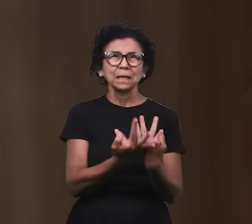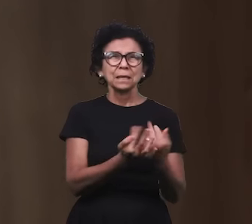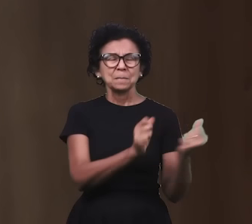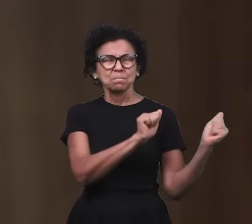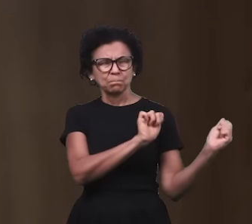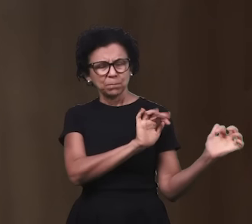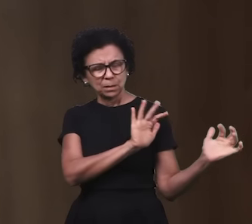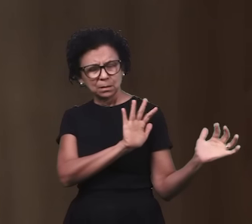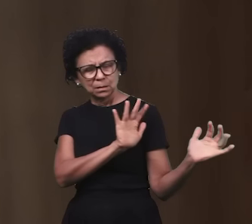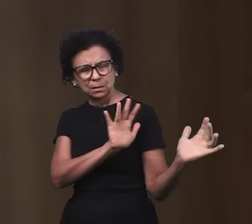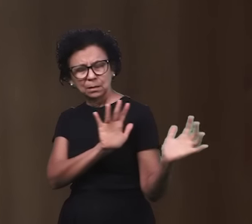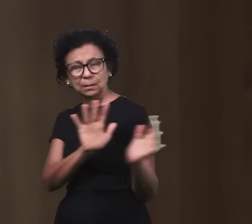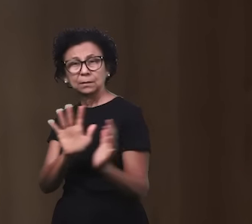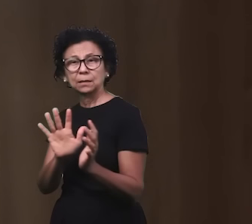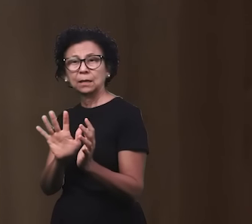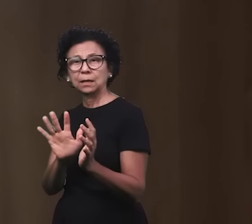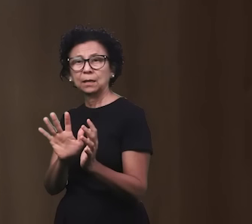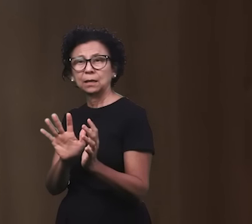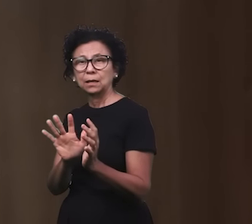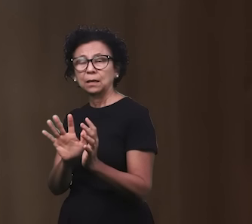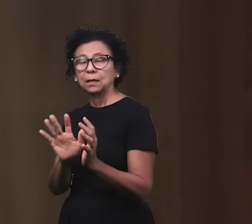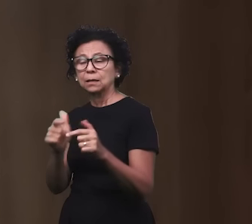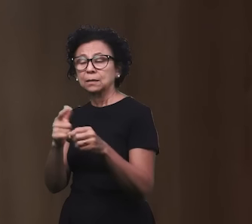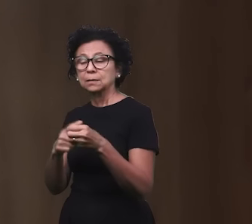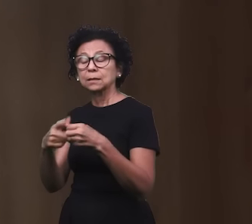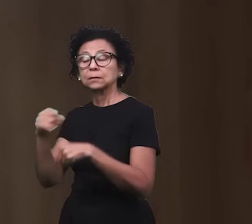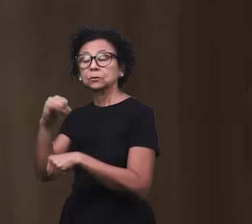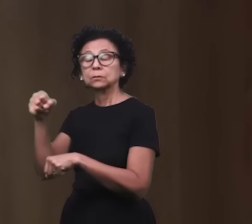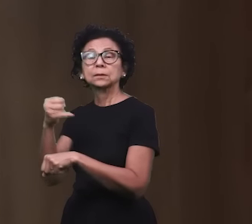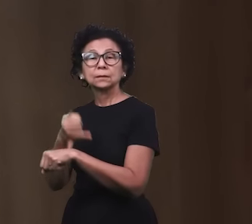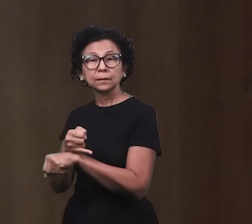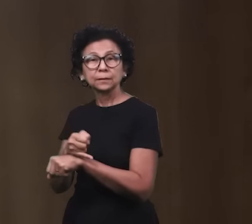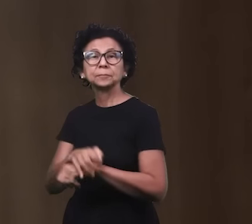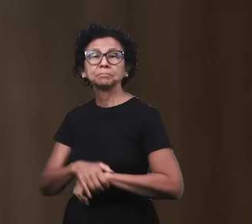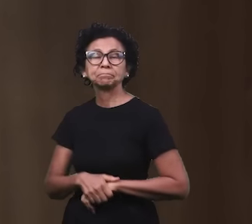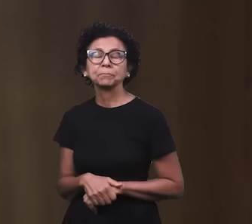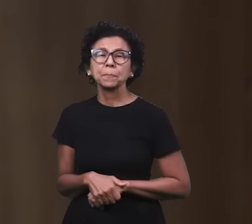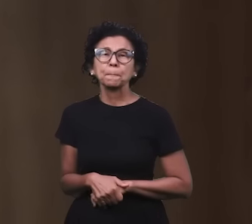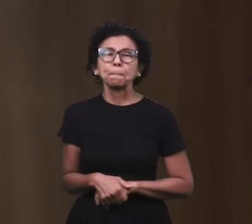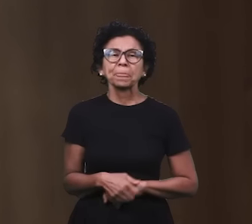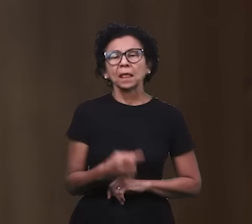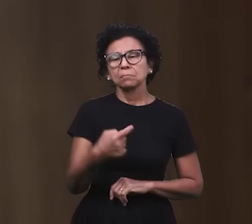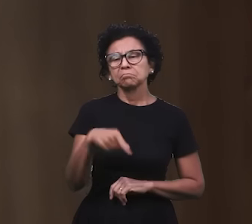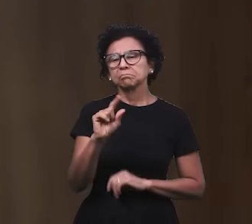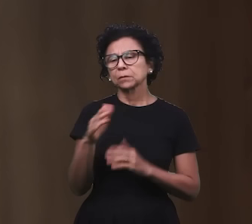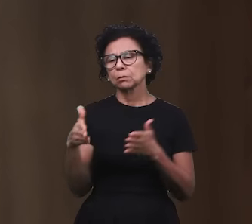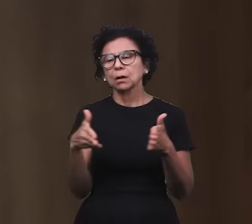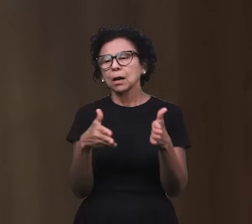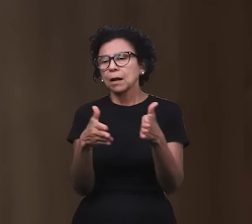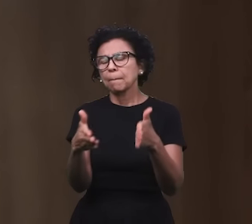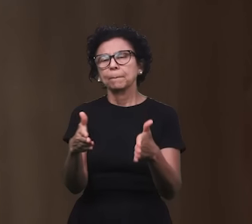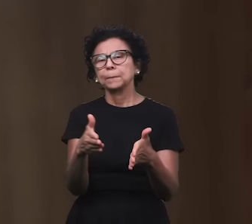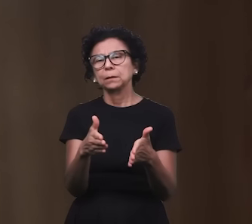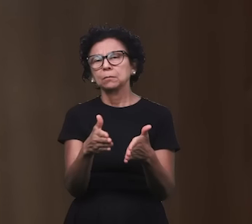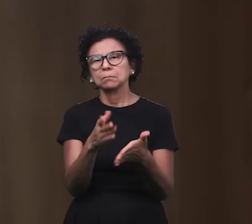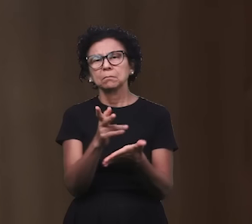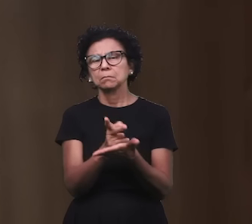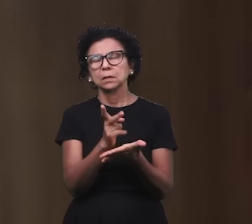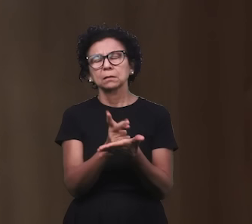e vinham até Jerusalém. O caminho que eles usavam provavelmente era o mesmo que